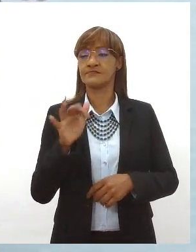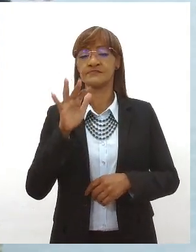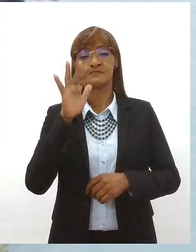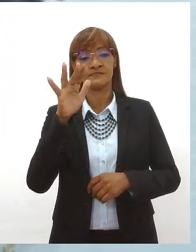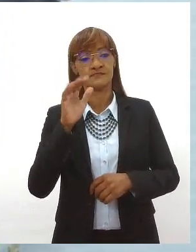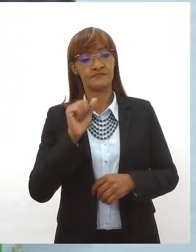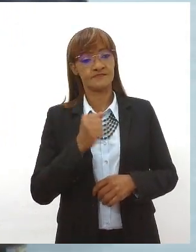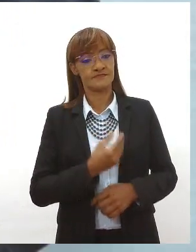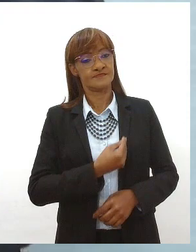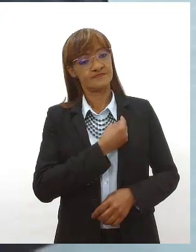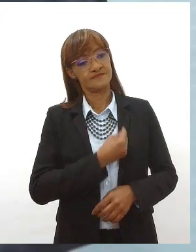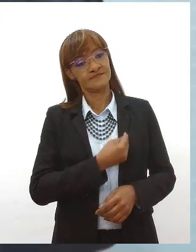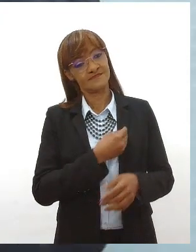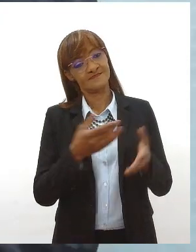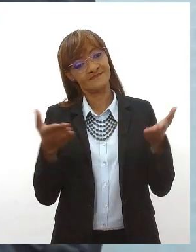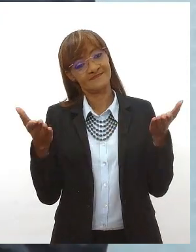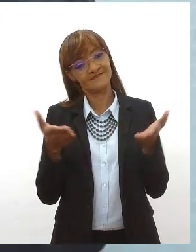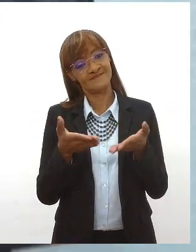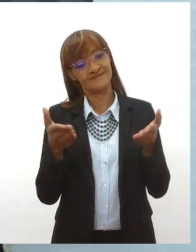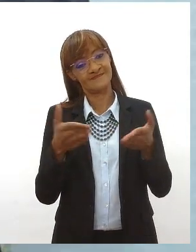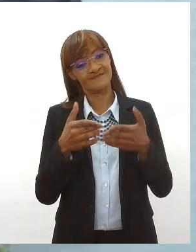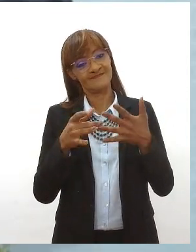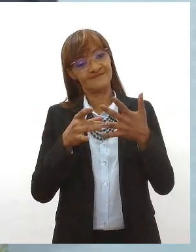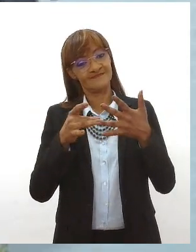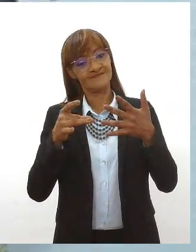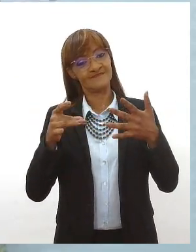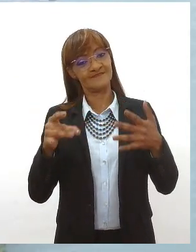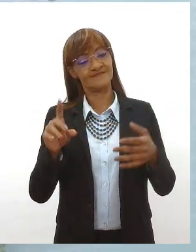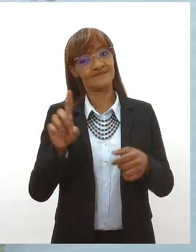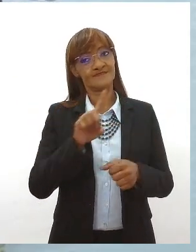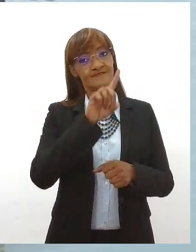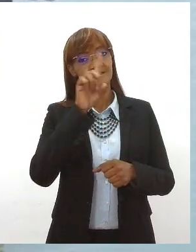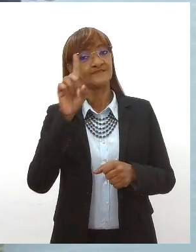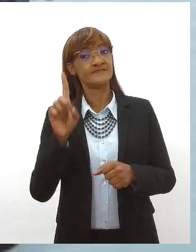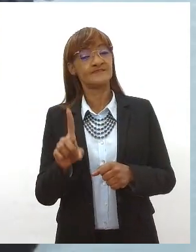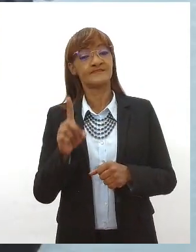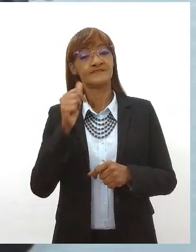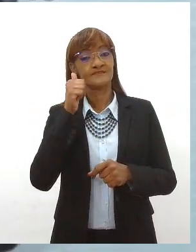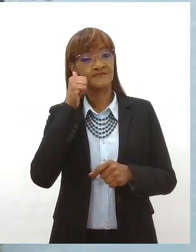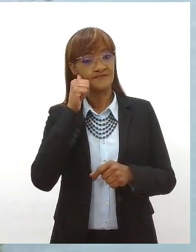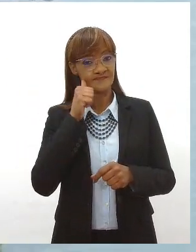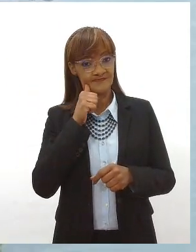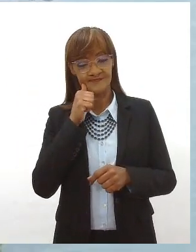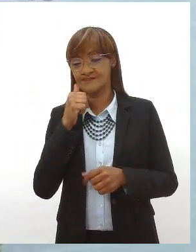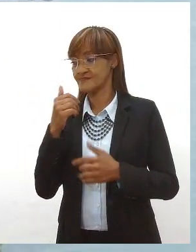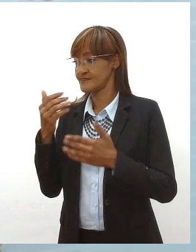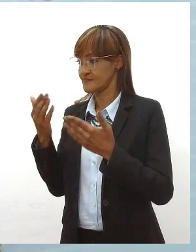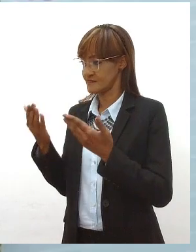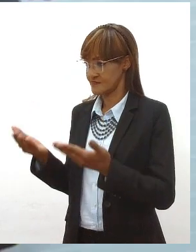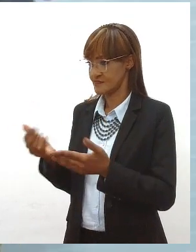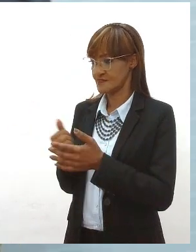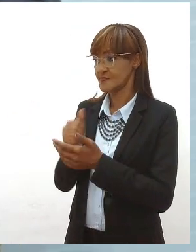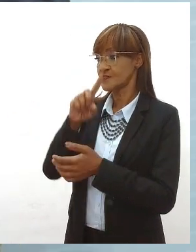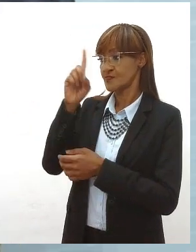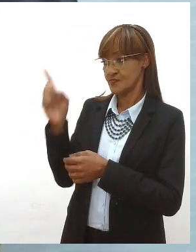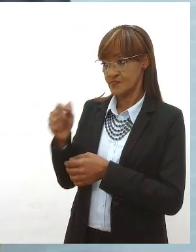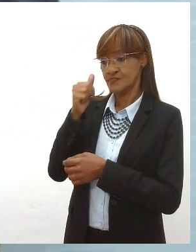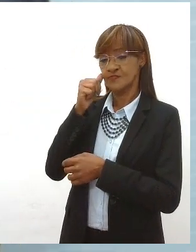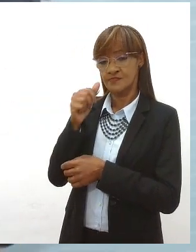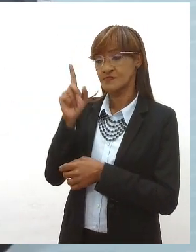gente, destacar esse Dia Internacional da Mulher. Eu costumo dizer, deputada, que o Dia Internacional da Mulher são todos os dias. São